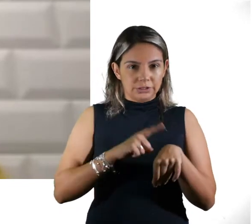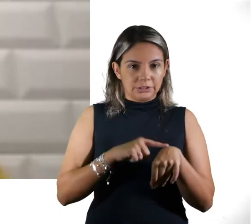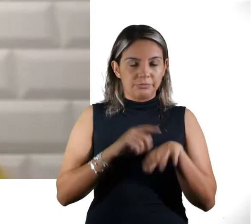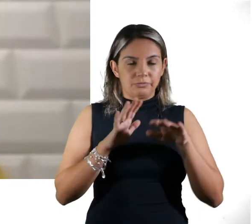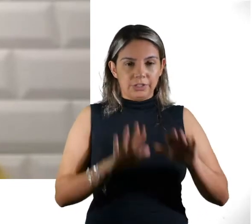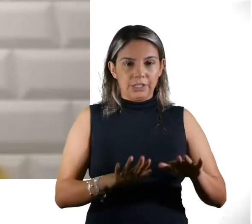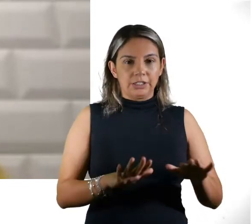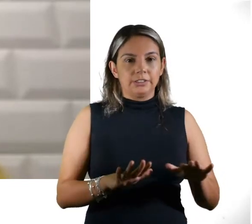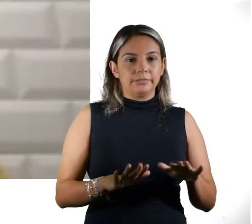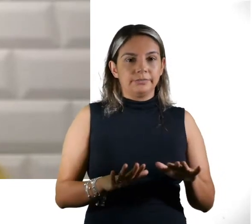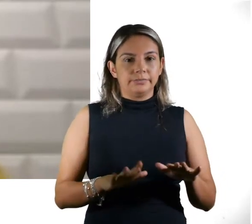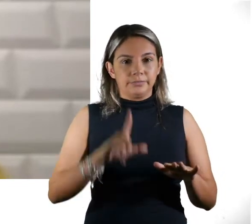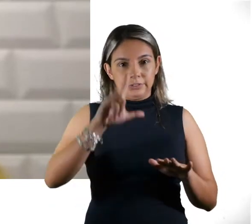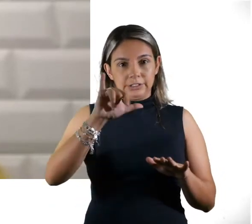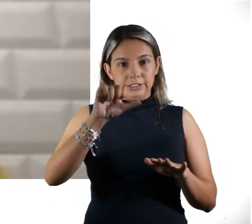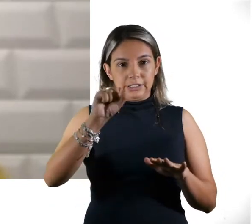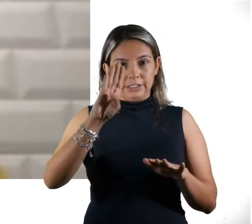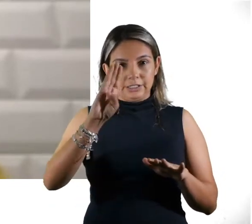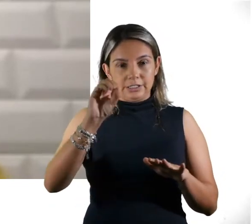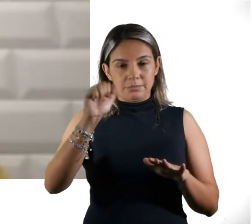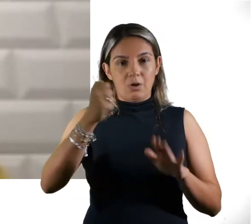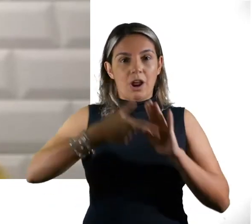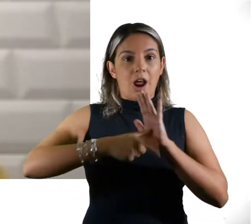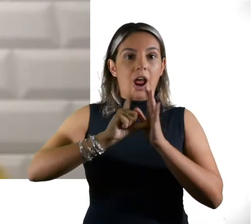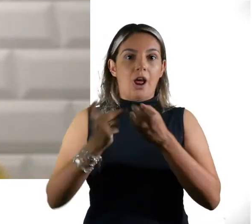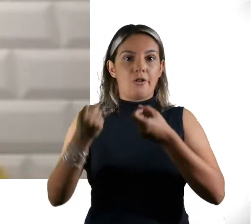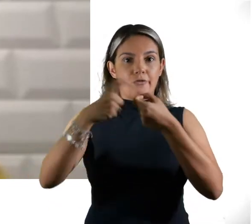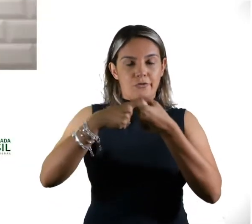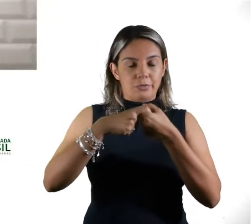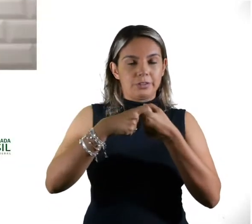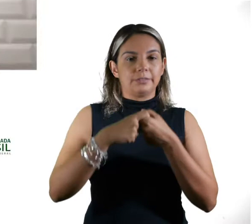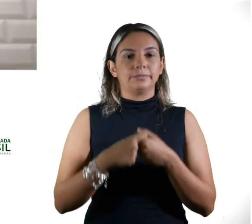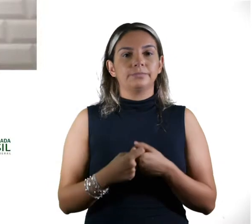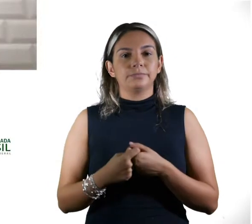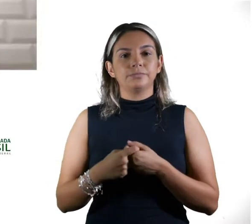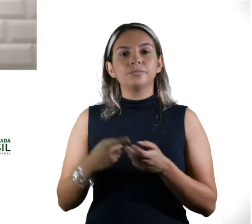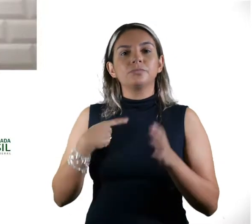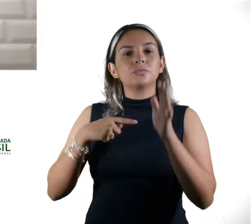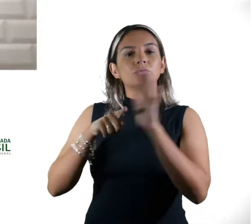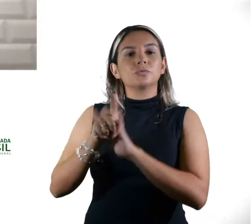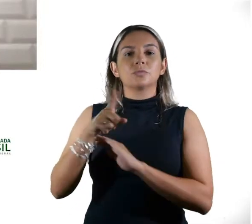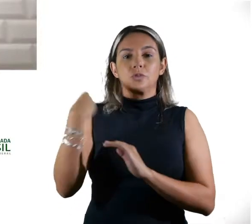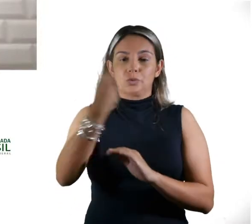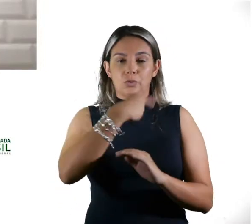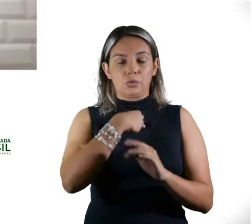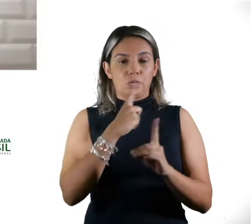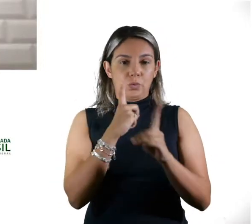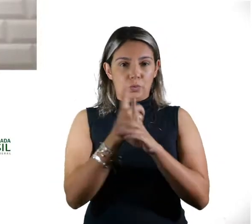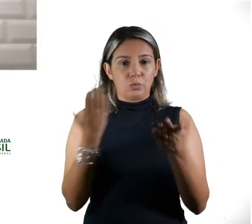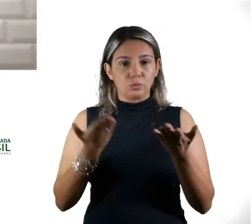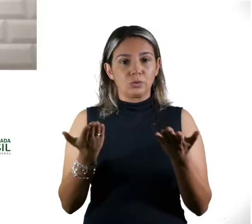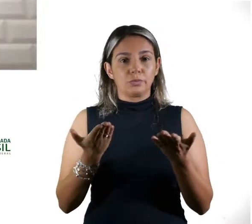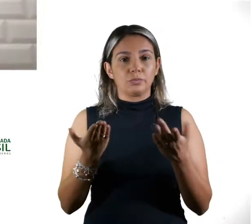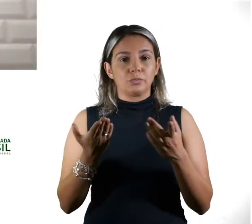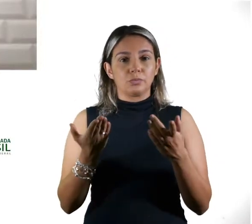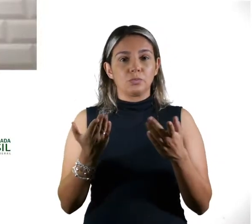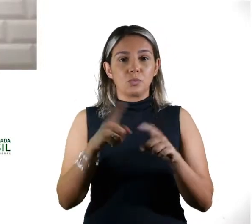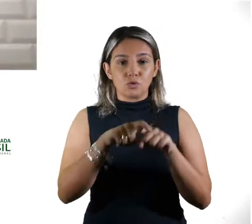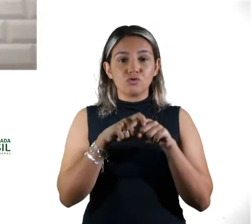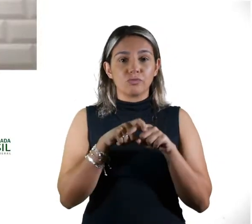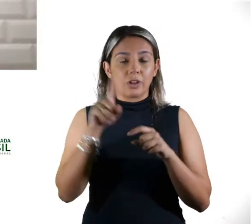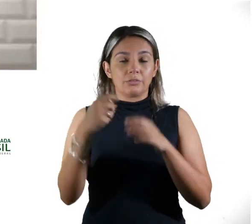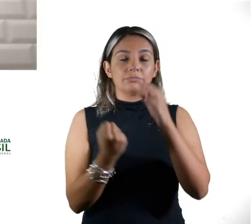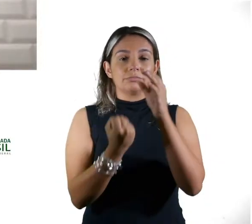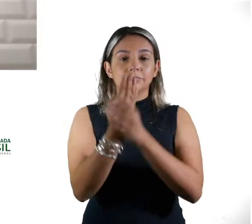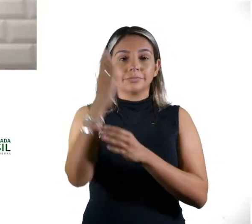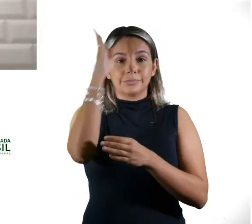em Lisboa antes de voltar para a ilha. Sim. Bem, um dos motivos do nosso encontro é o